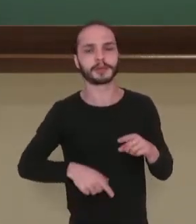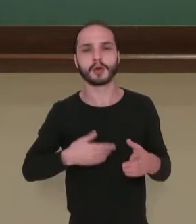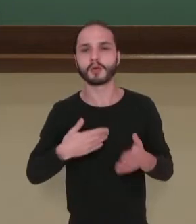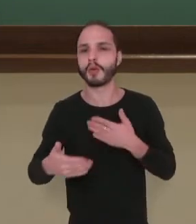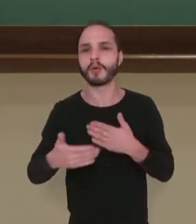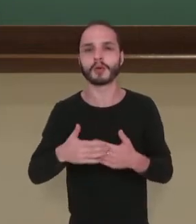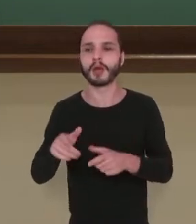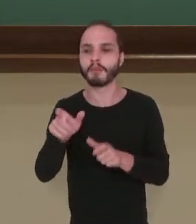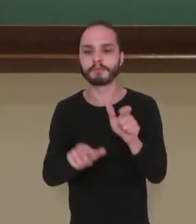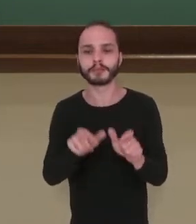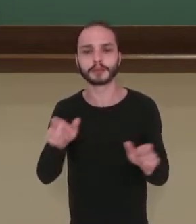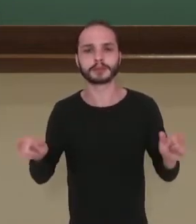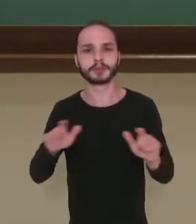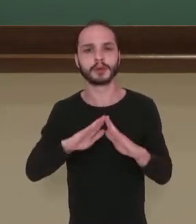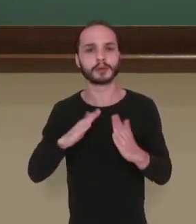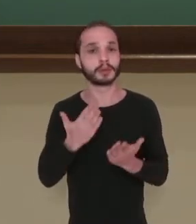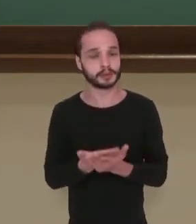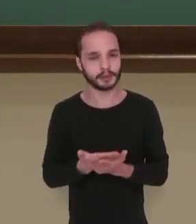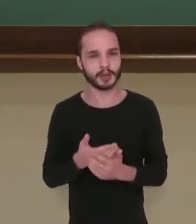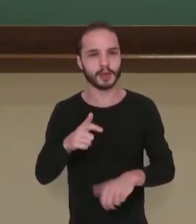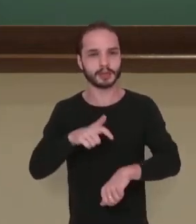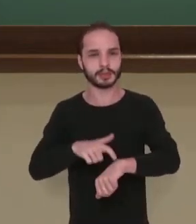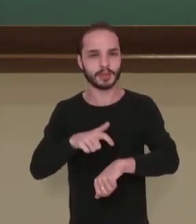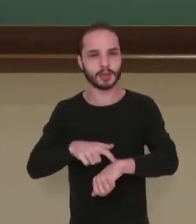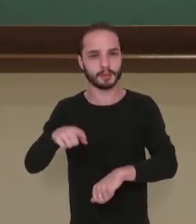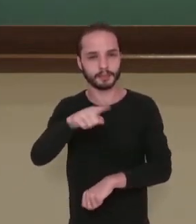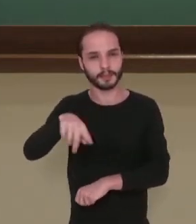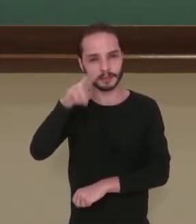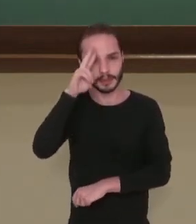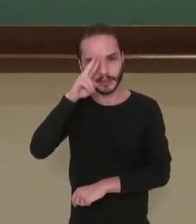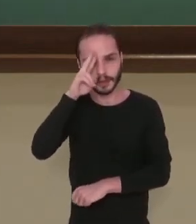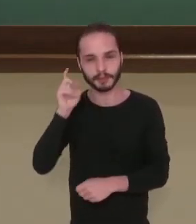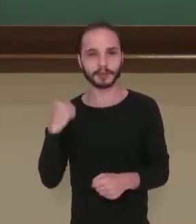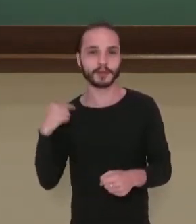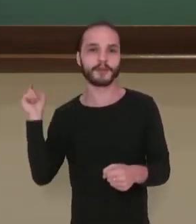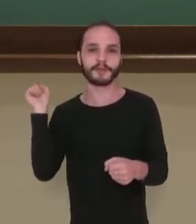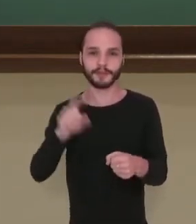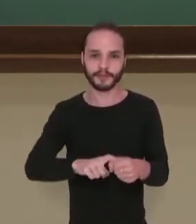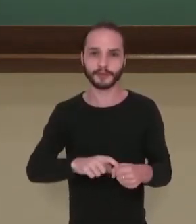da comunidade escolar? Vocês vão ter um tempinho aí para lembrar e eu já retorno.